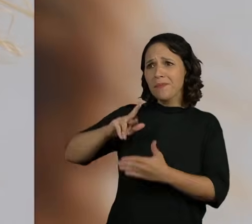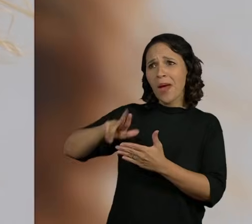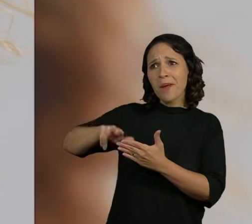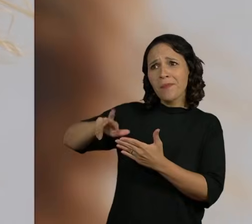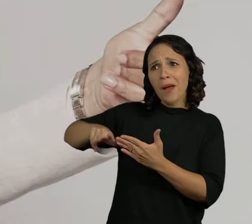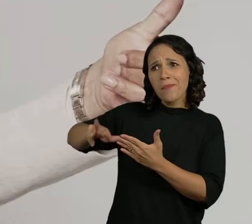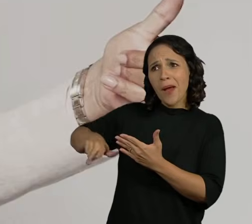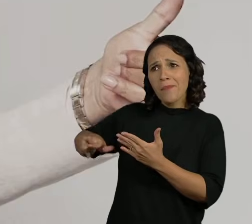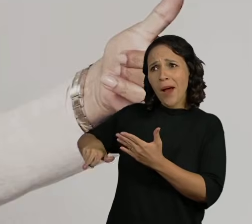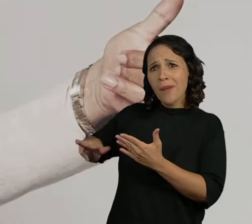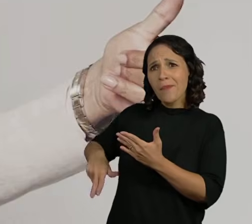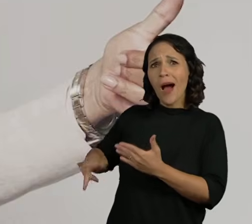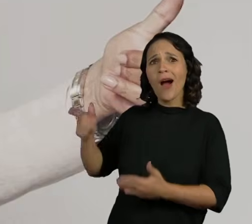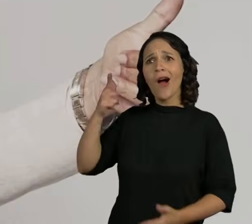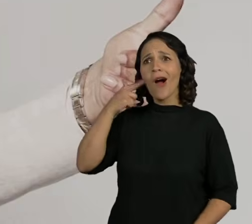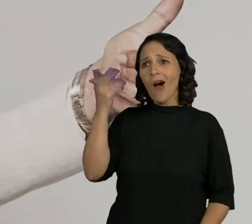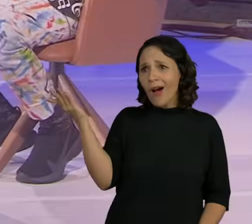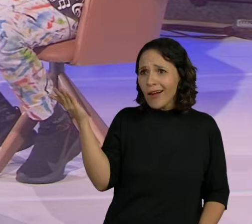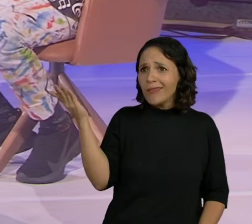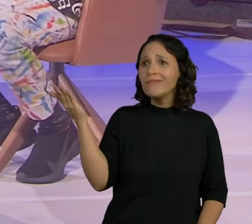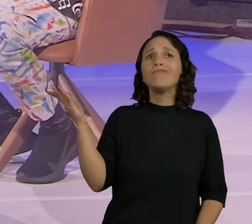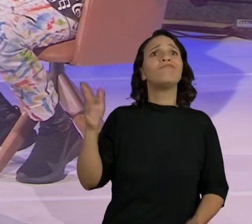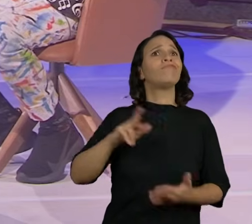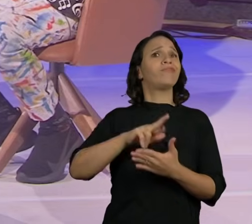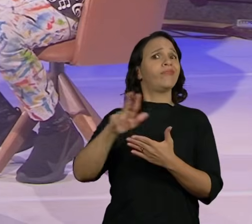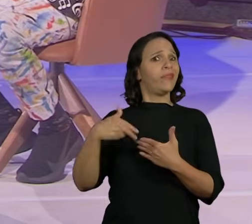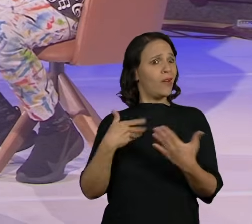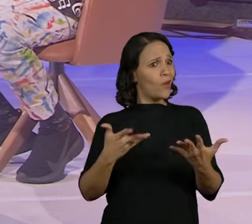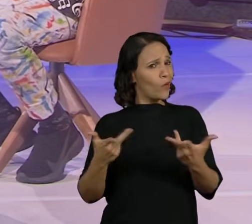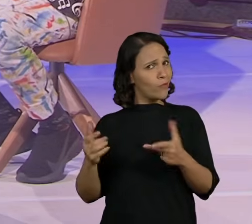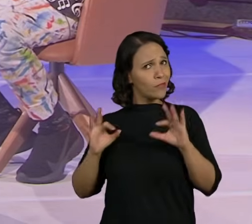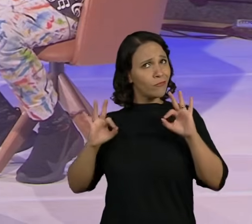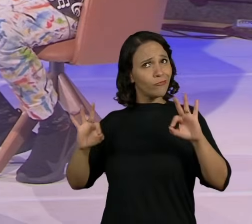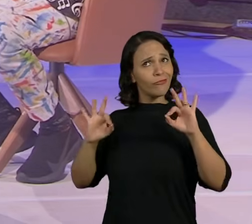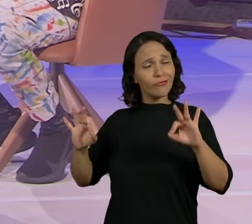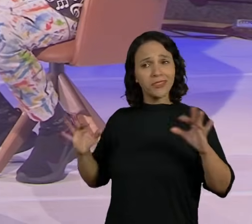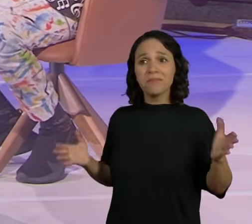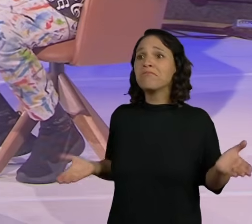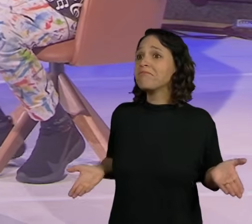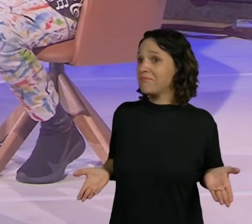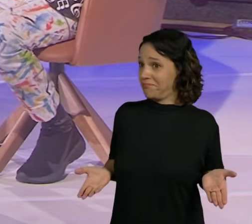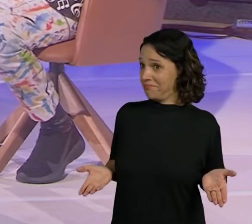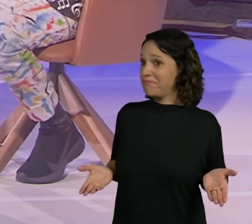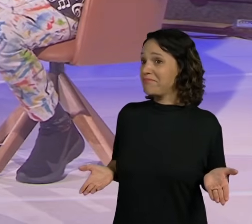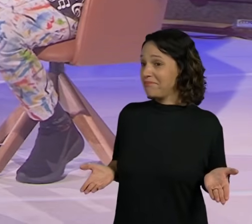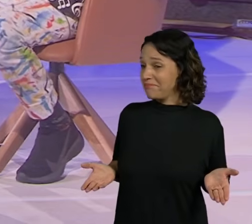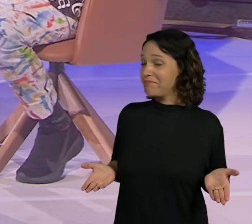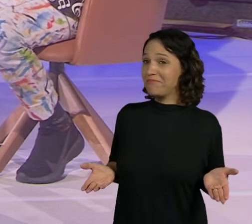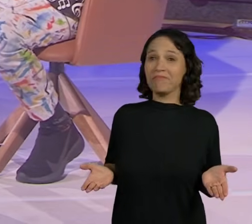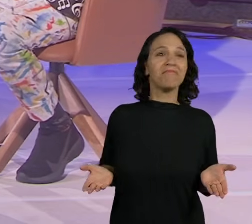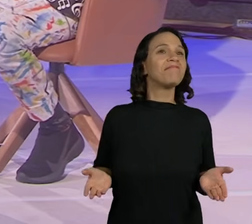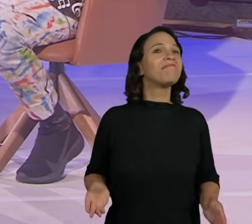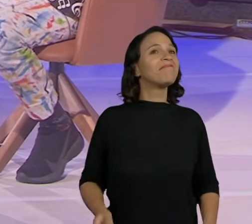Elba Ramalho, Opa! Zeca Pagodinho, Opa! Sérgio Brito.